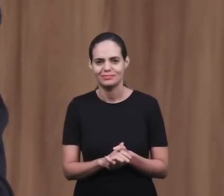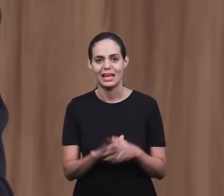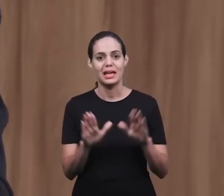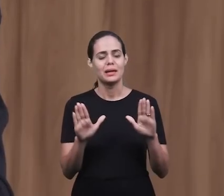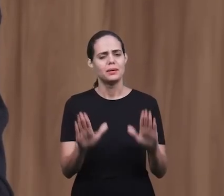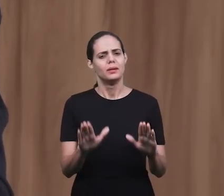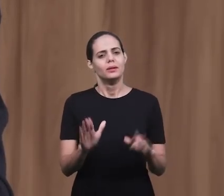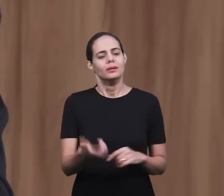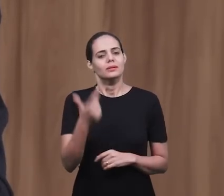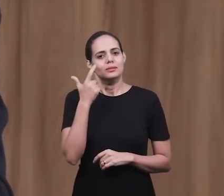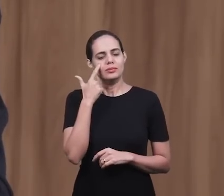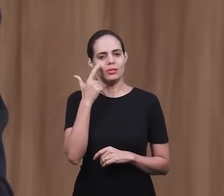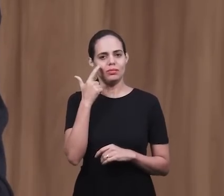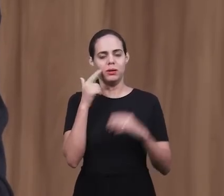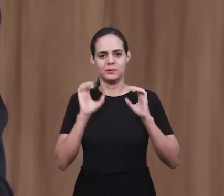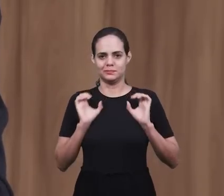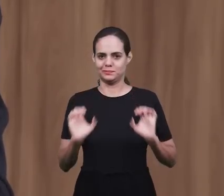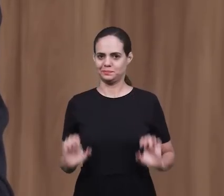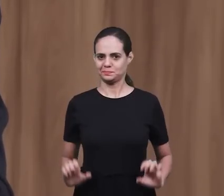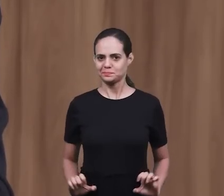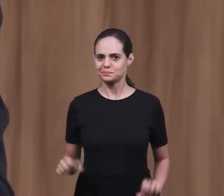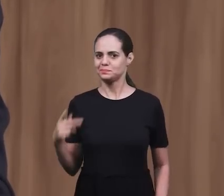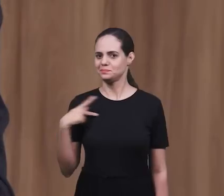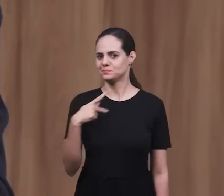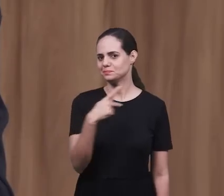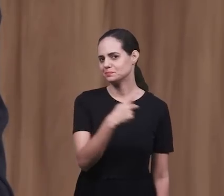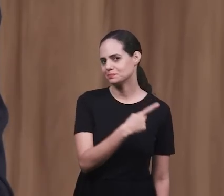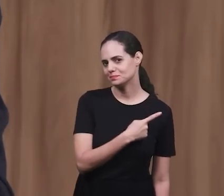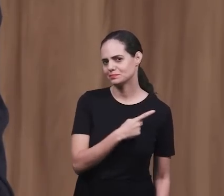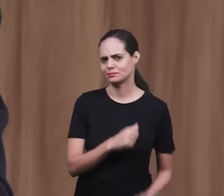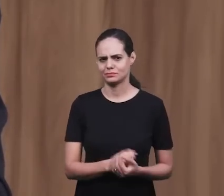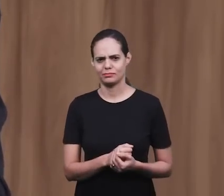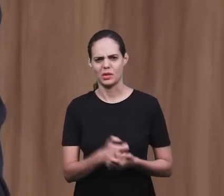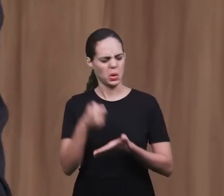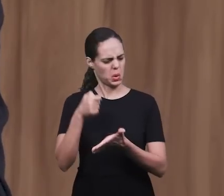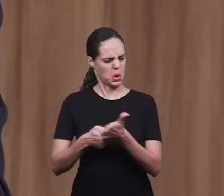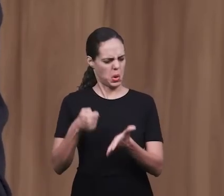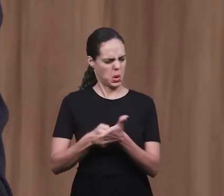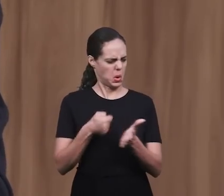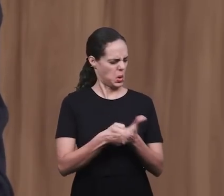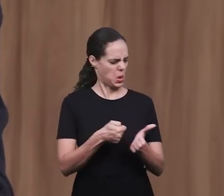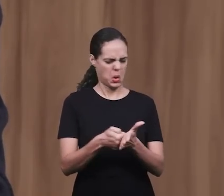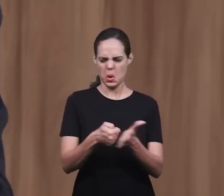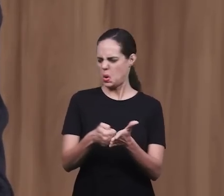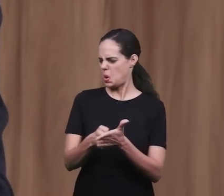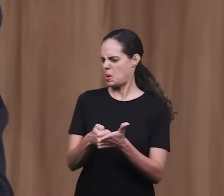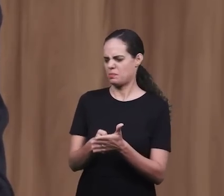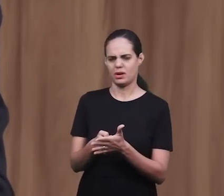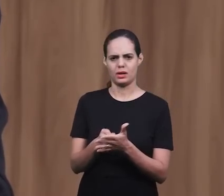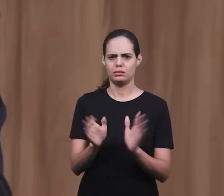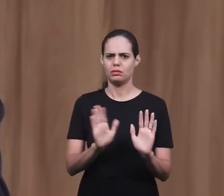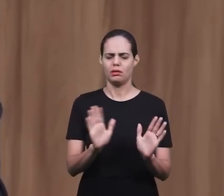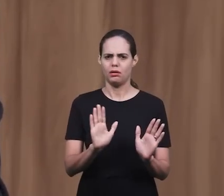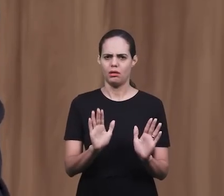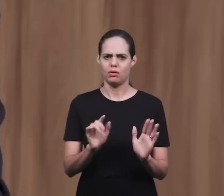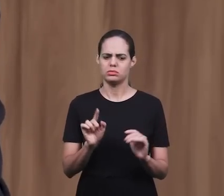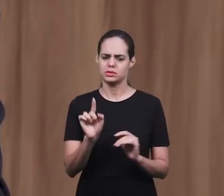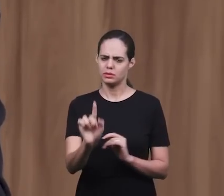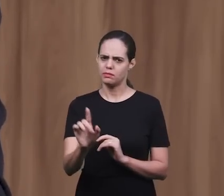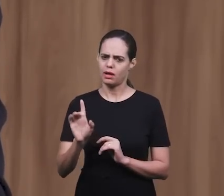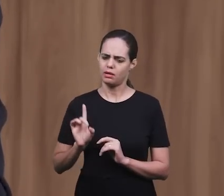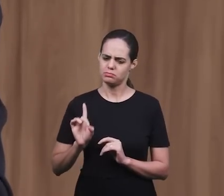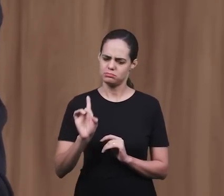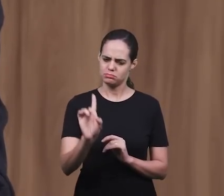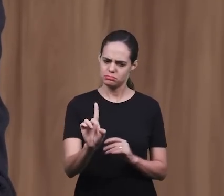Isso. Como seria o comportamento dele. Não exigir nada dos irmãos, atender para não fazer desfeita, mas, por outro